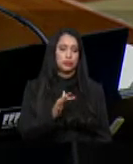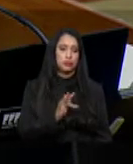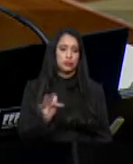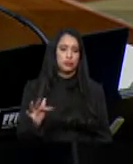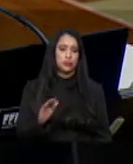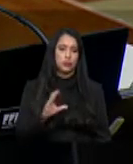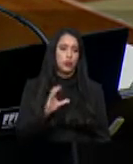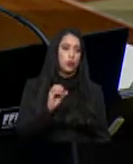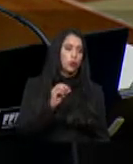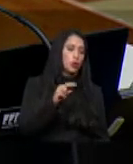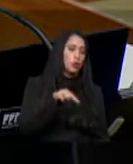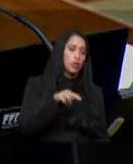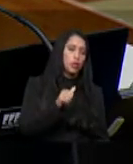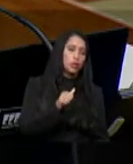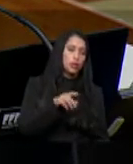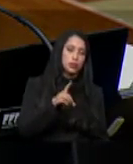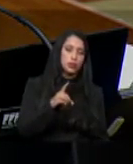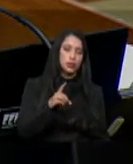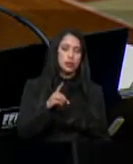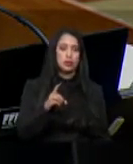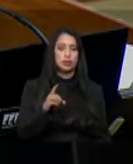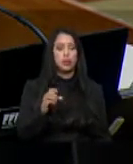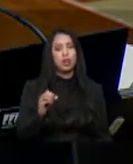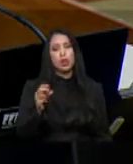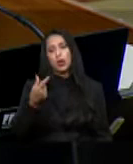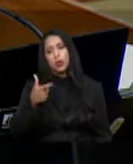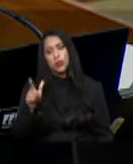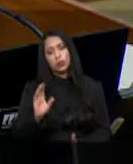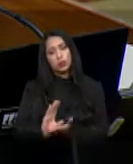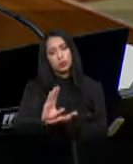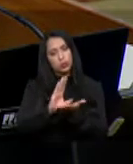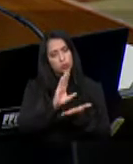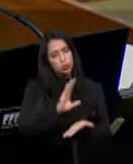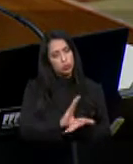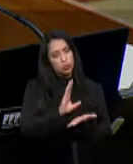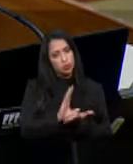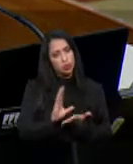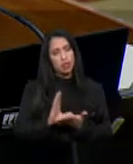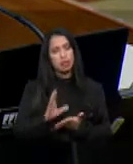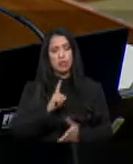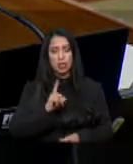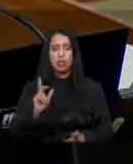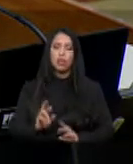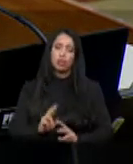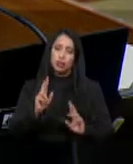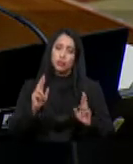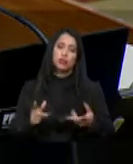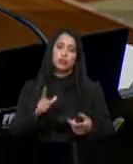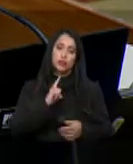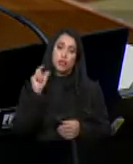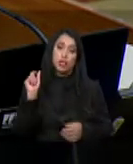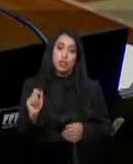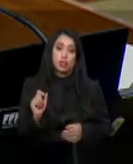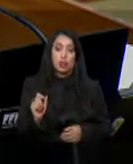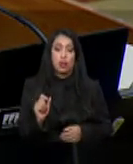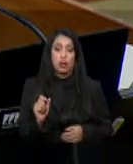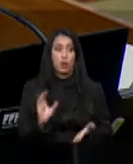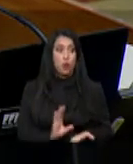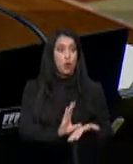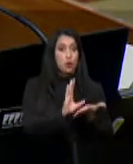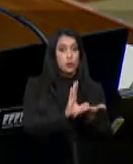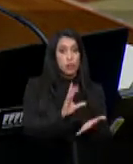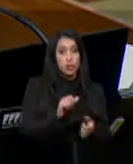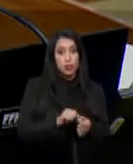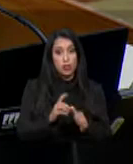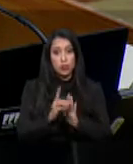do CONANDA, seja de outros conselhos, onde fizemos aquela diferença realmente em relação ao conselho